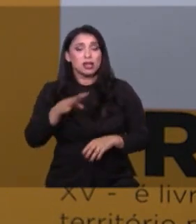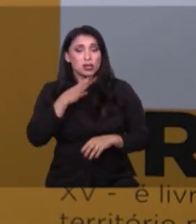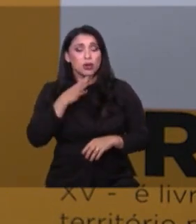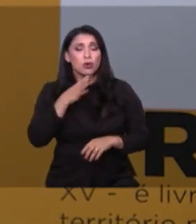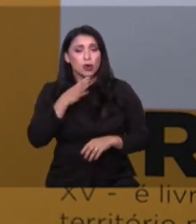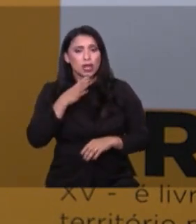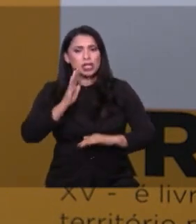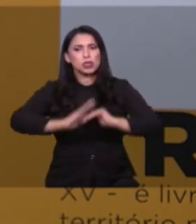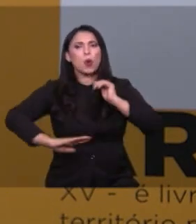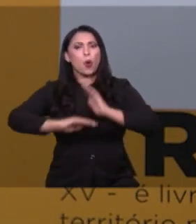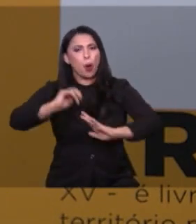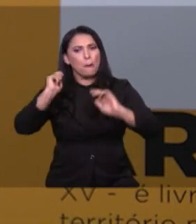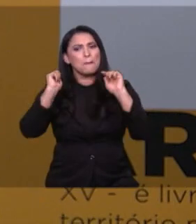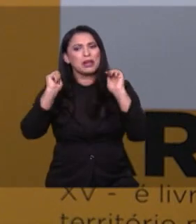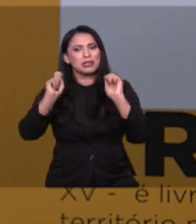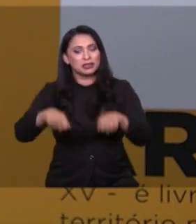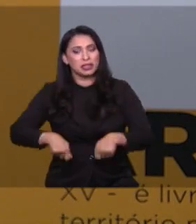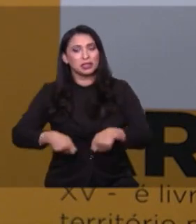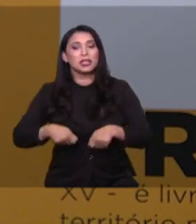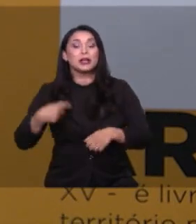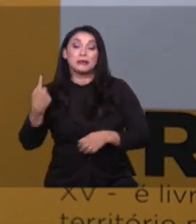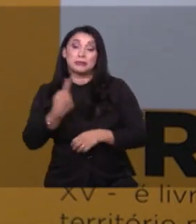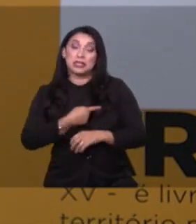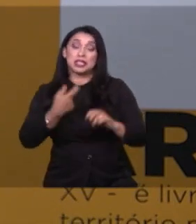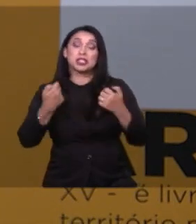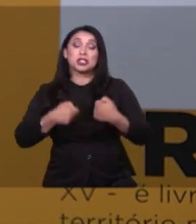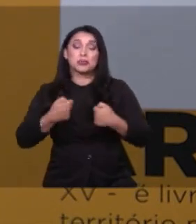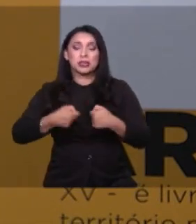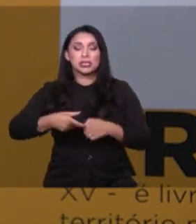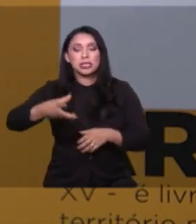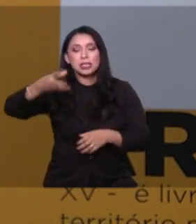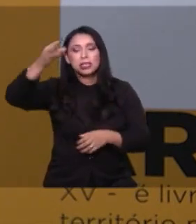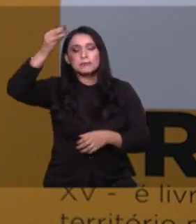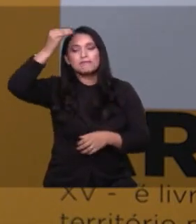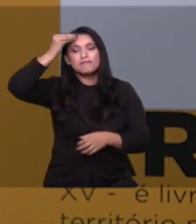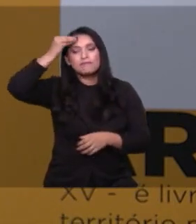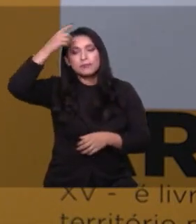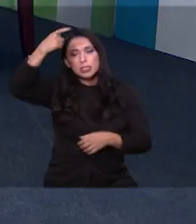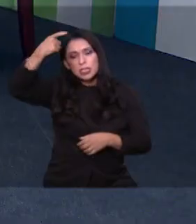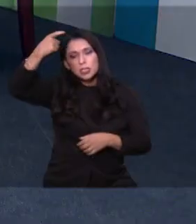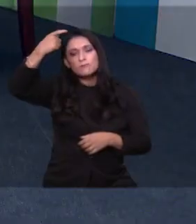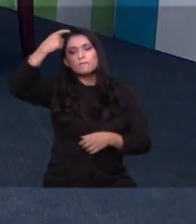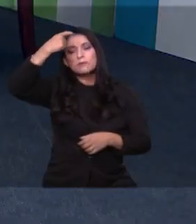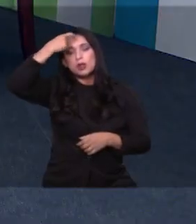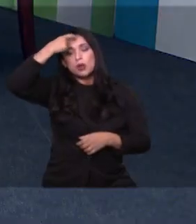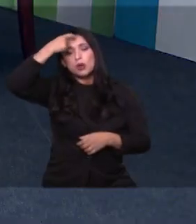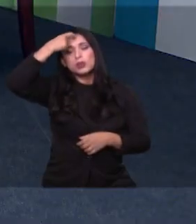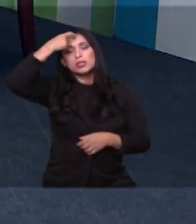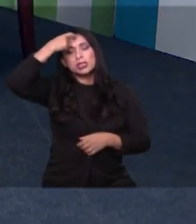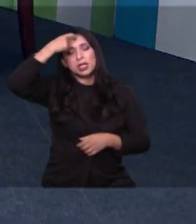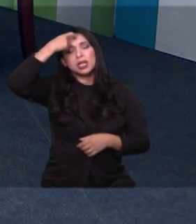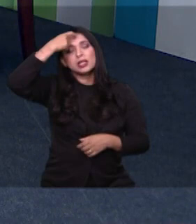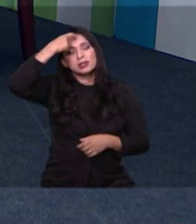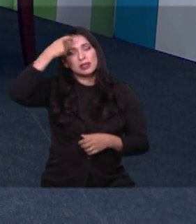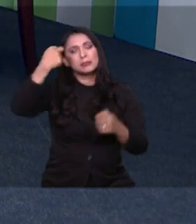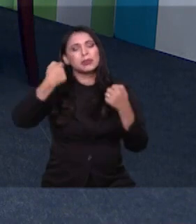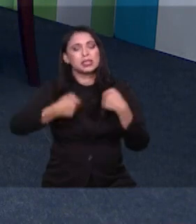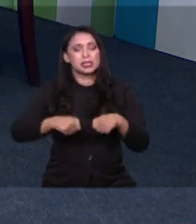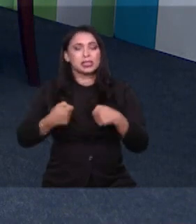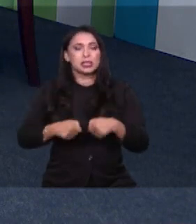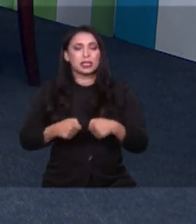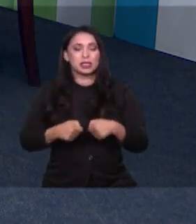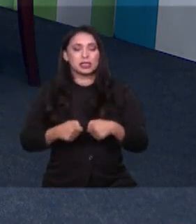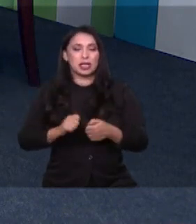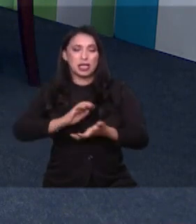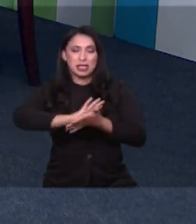deficiência competente. Só que a gente precisa, essa consciência, a gente precisa livrar